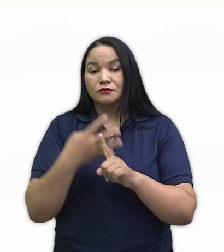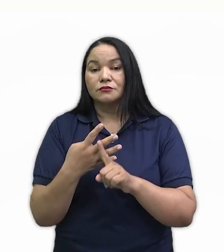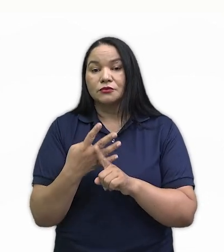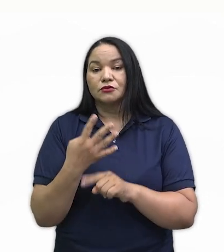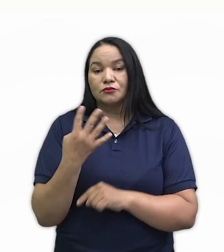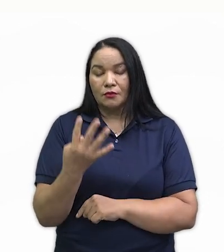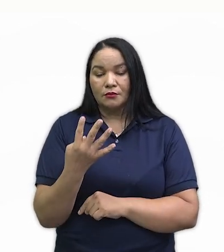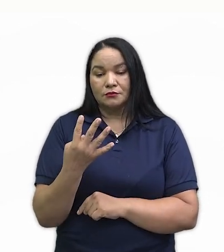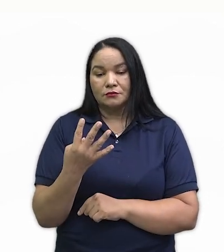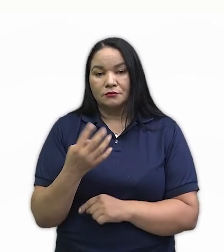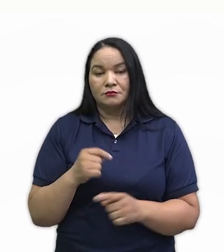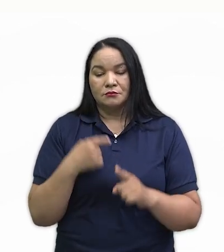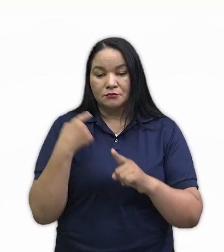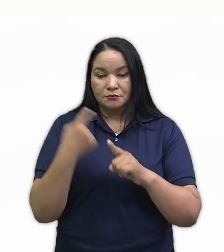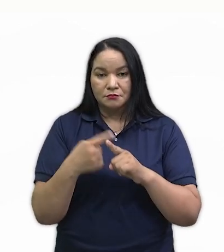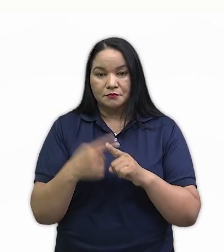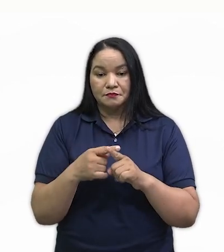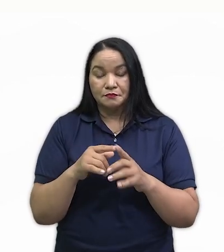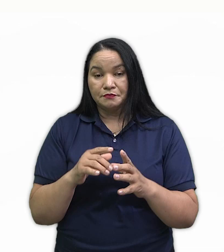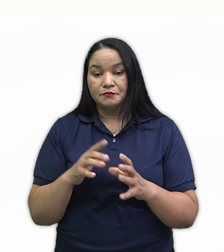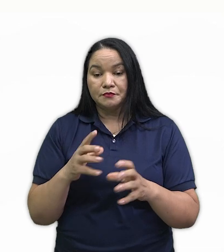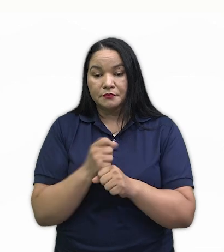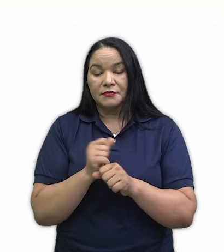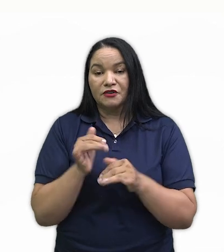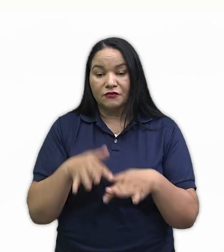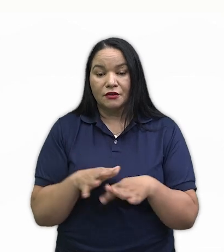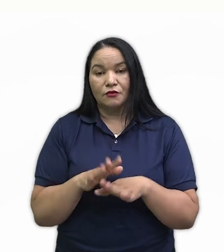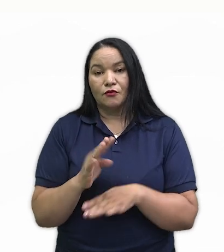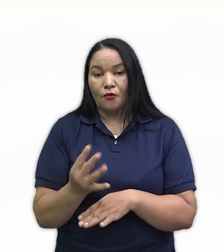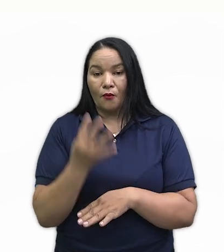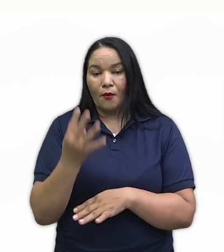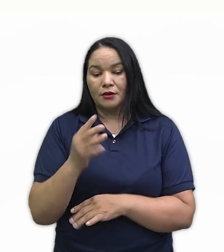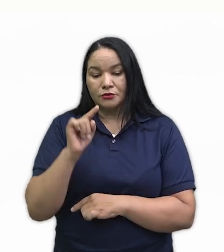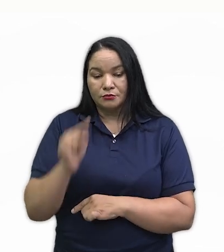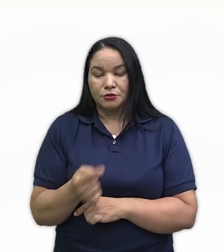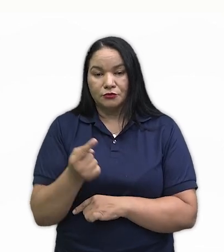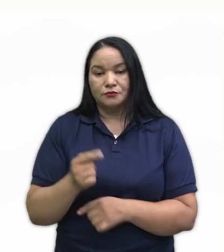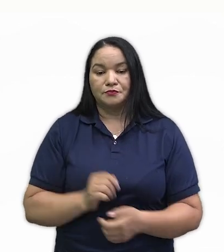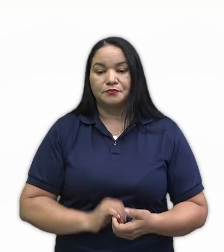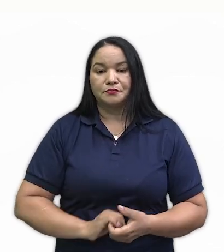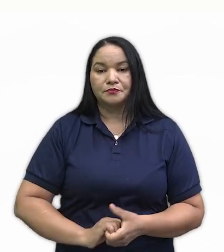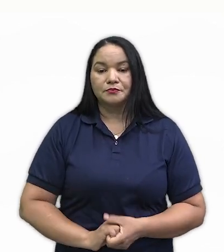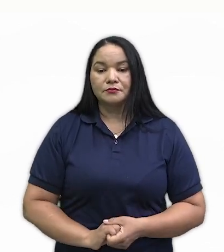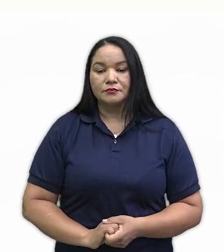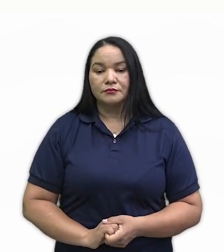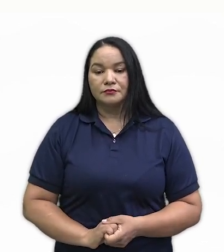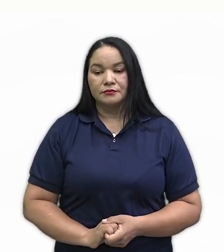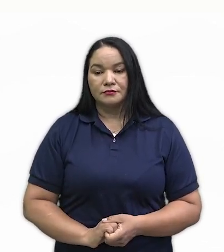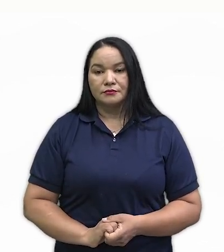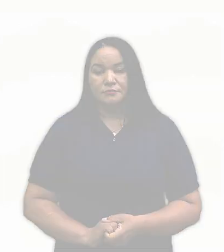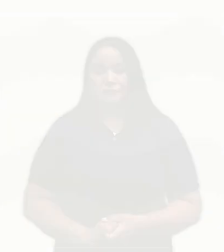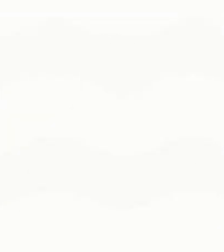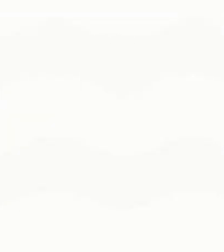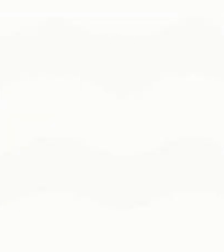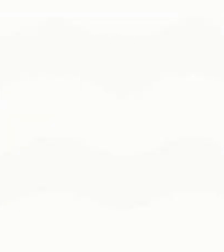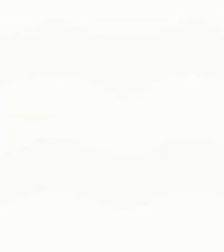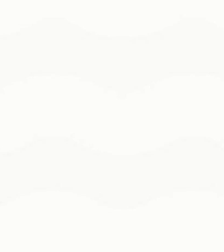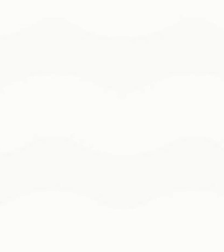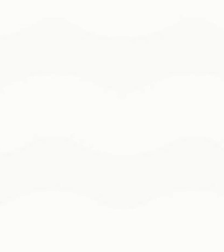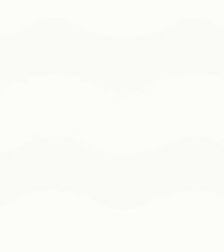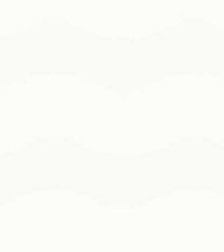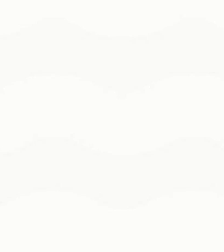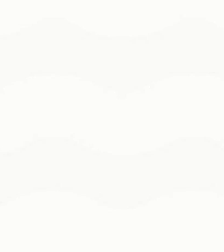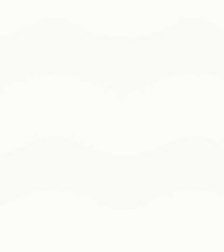Ou seja, você vai ter um montante final igual a 4.000, tá bom? E aí, o que a gente tem que encontrar